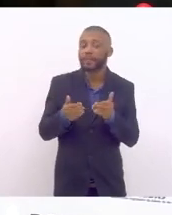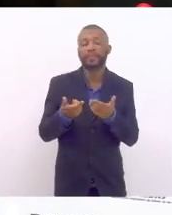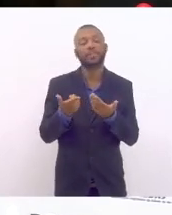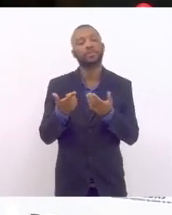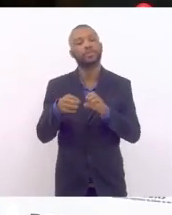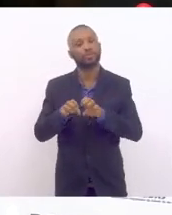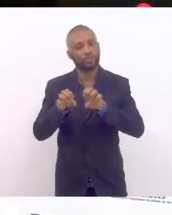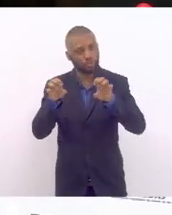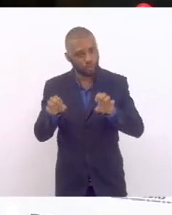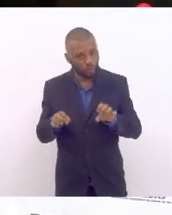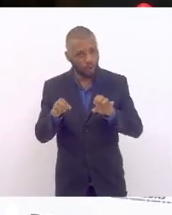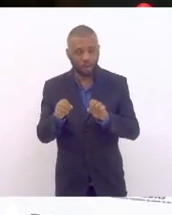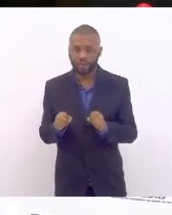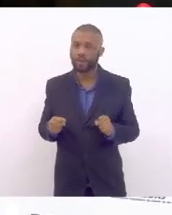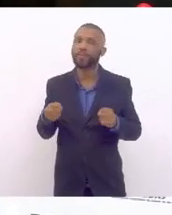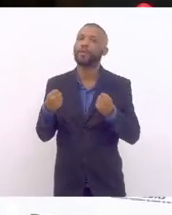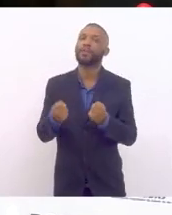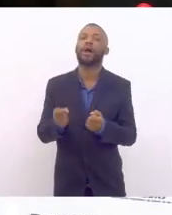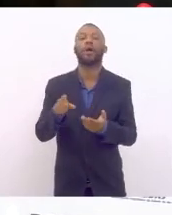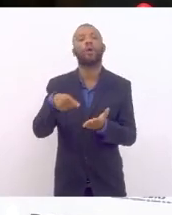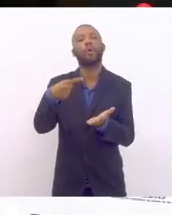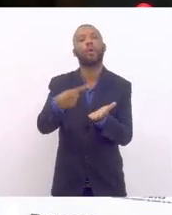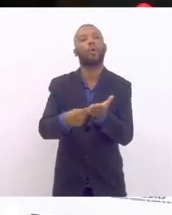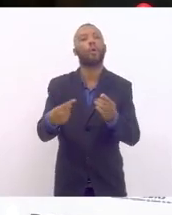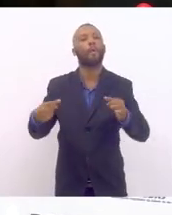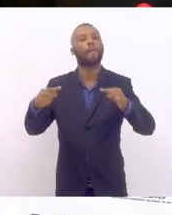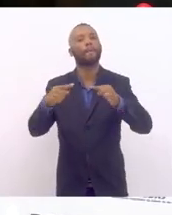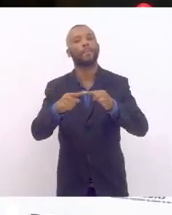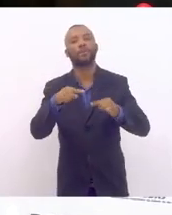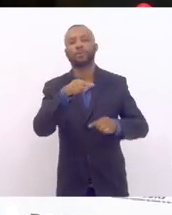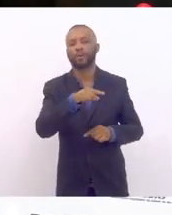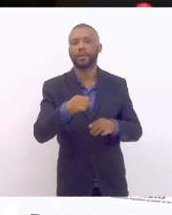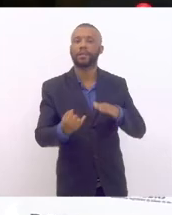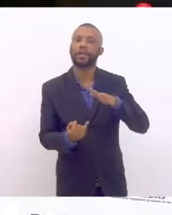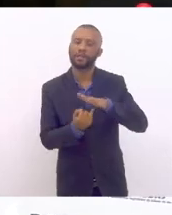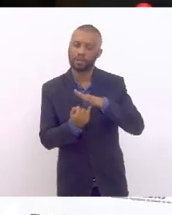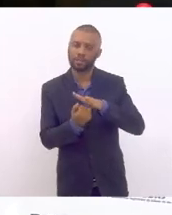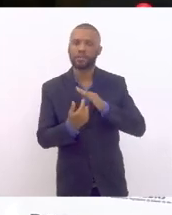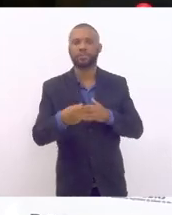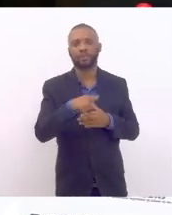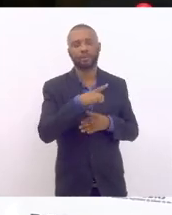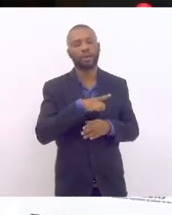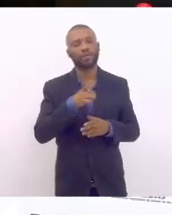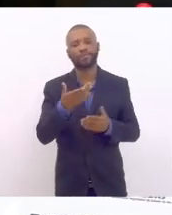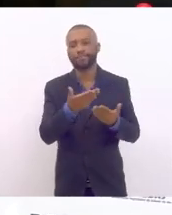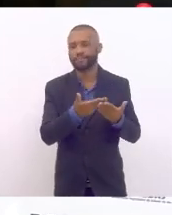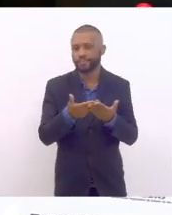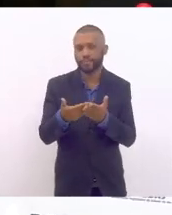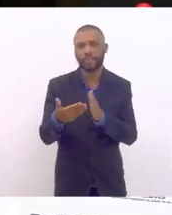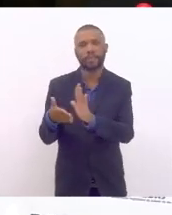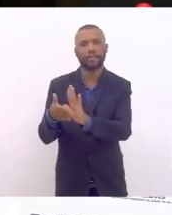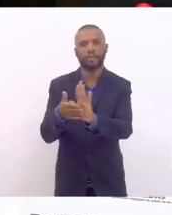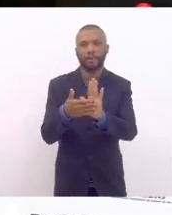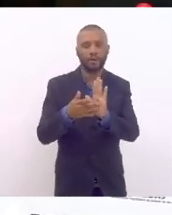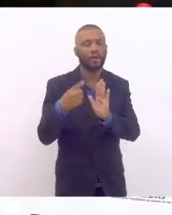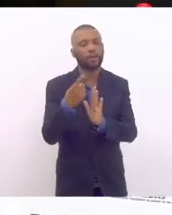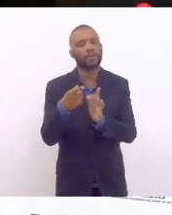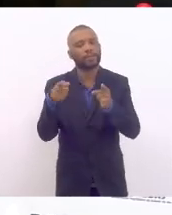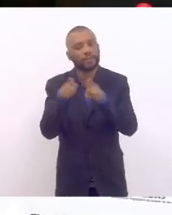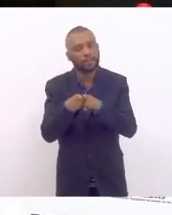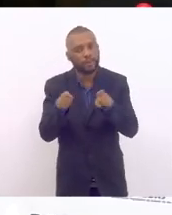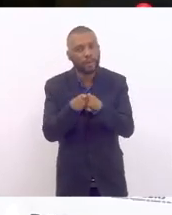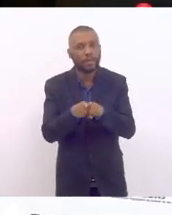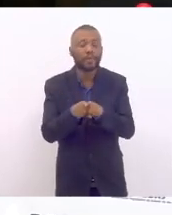manutenção também de reforçar o compromisso com essas instituições tão fácil como encaminhamento essa proposta aí para que a gente também